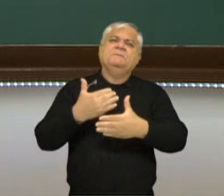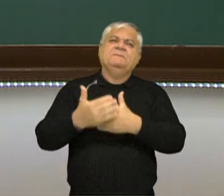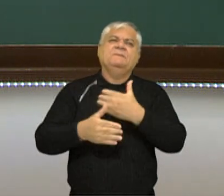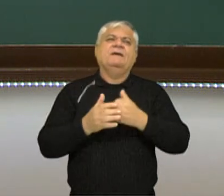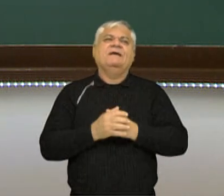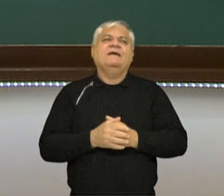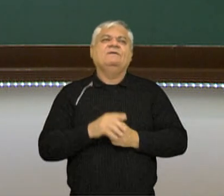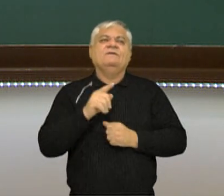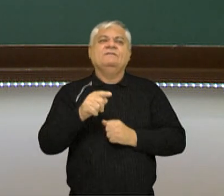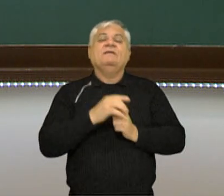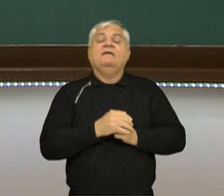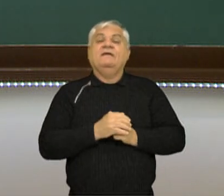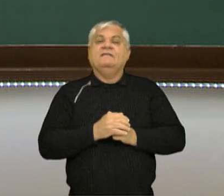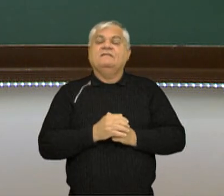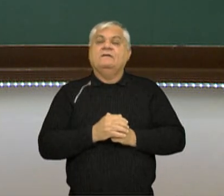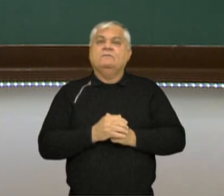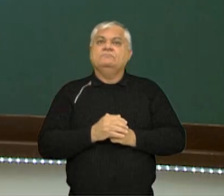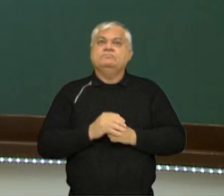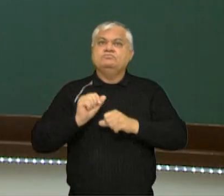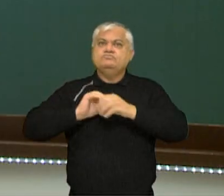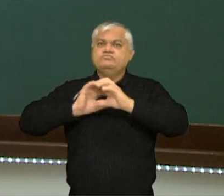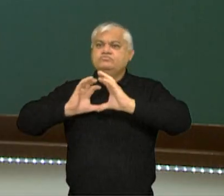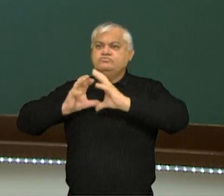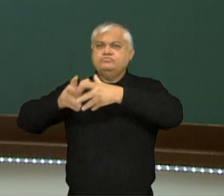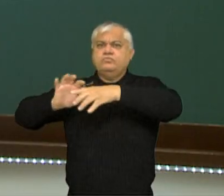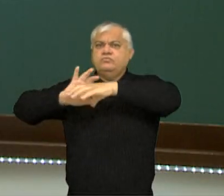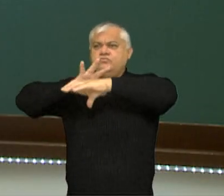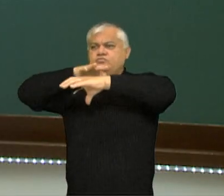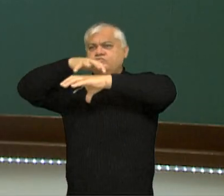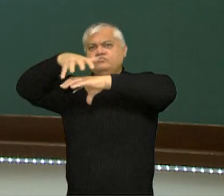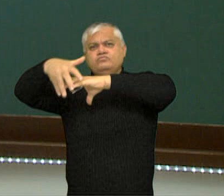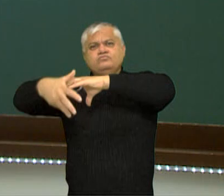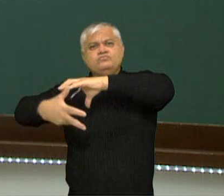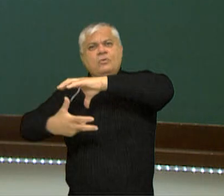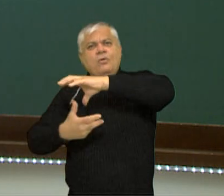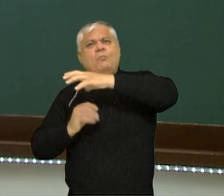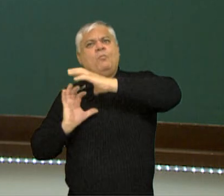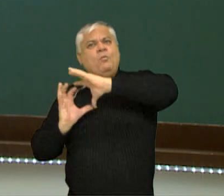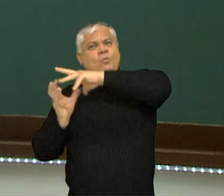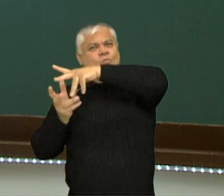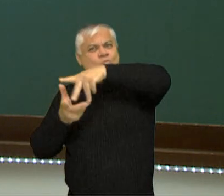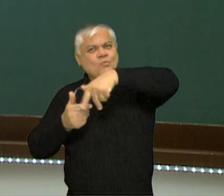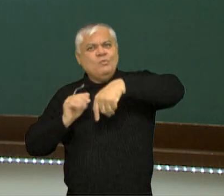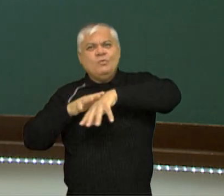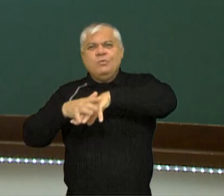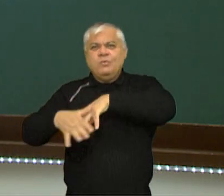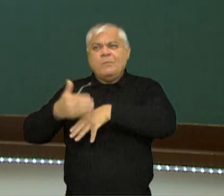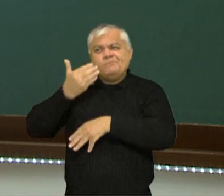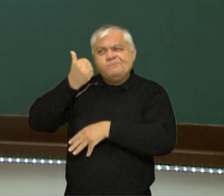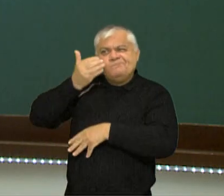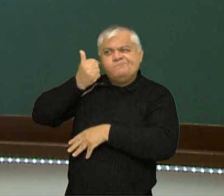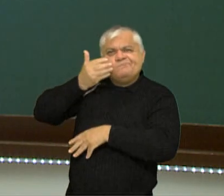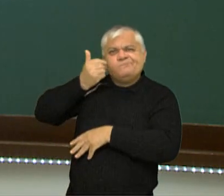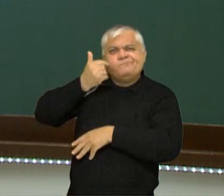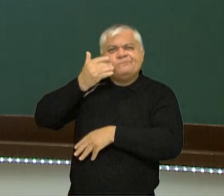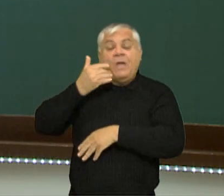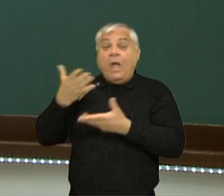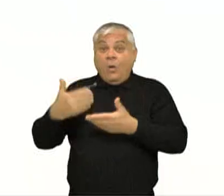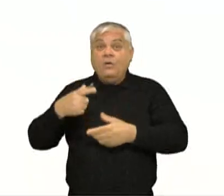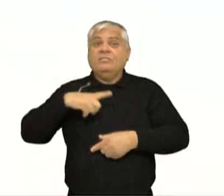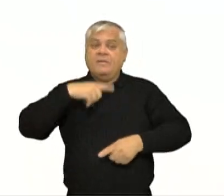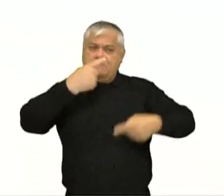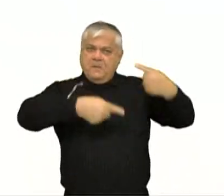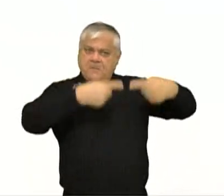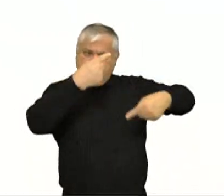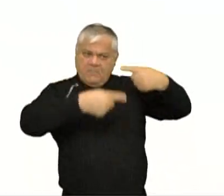a modalidade se espalhou mundialmente de modo rápido e surpreendente. Hoje são diversas disputas pelo